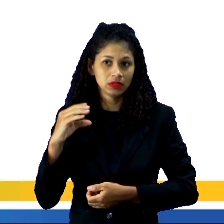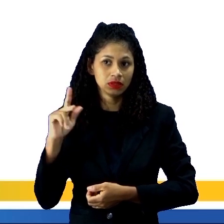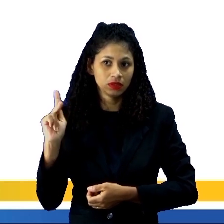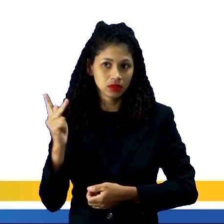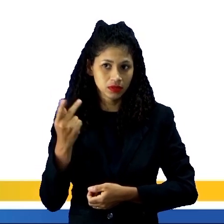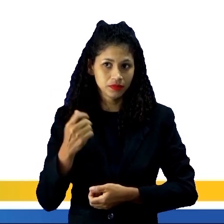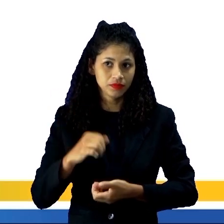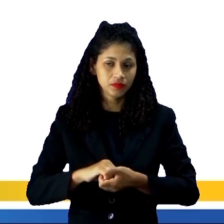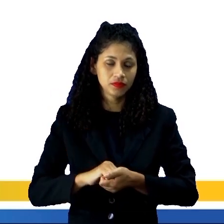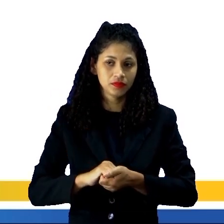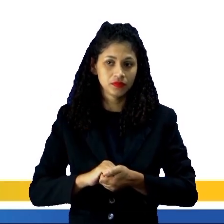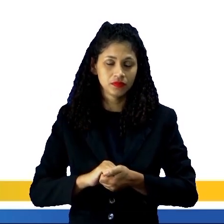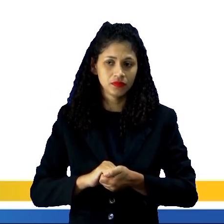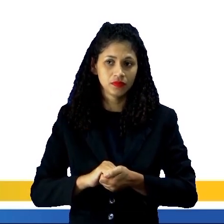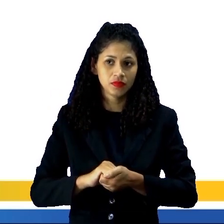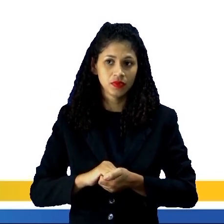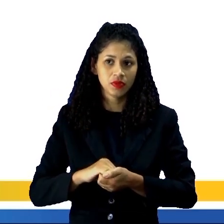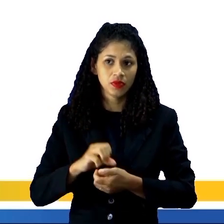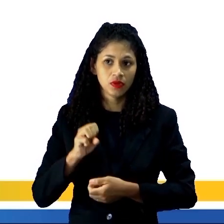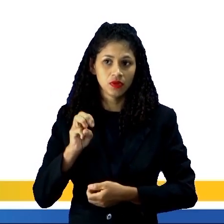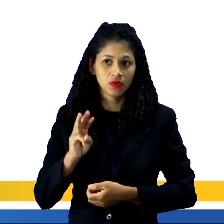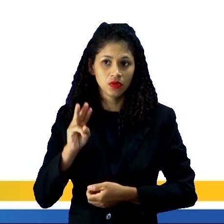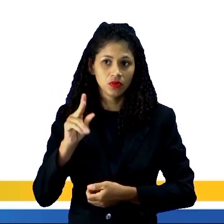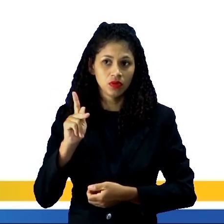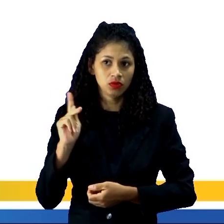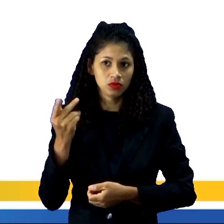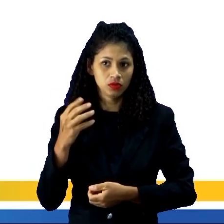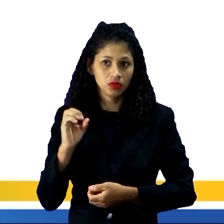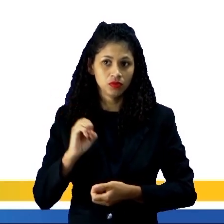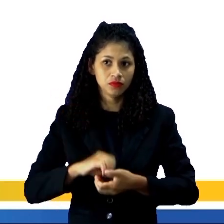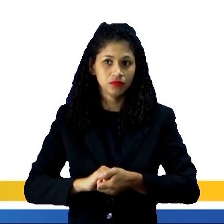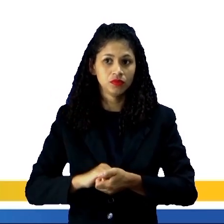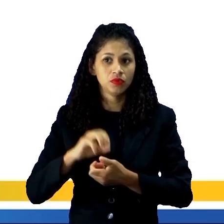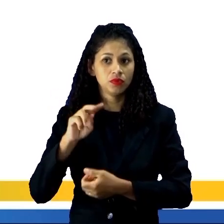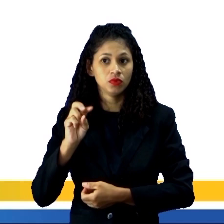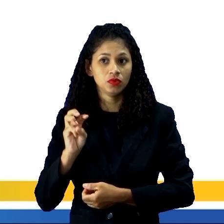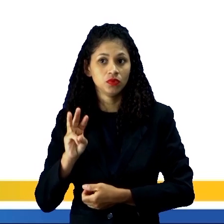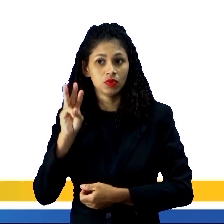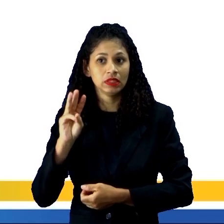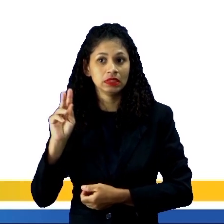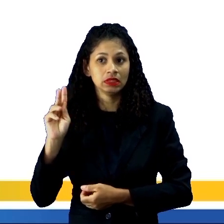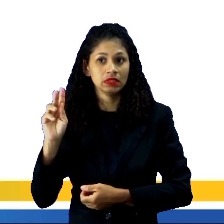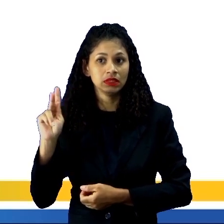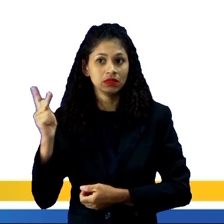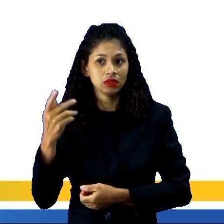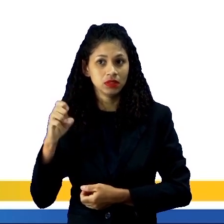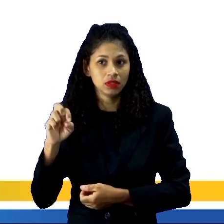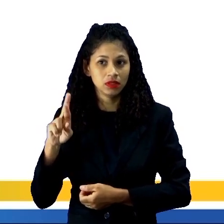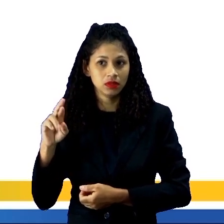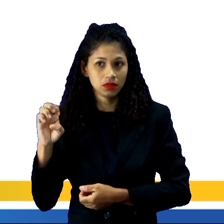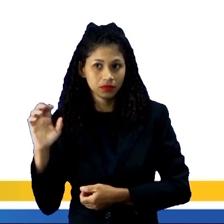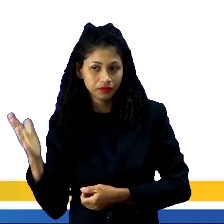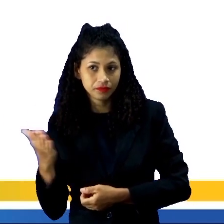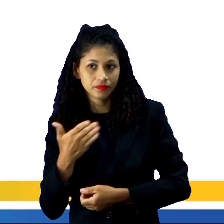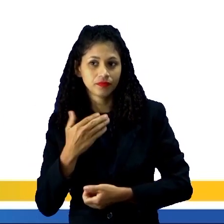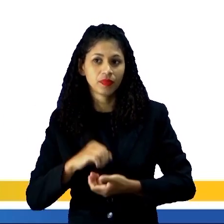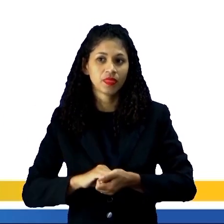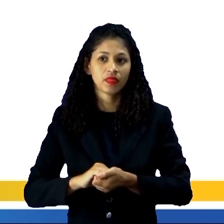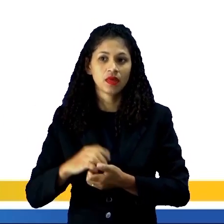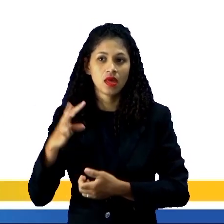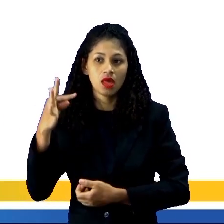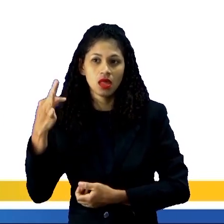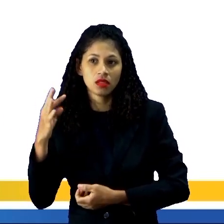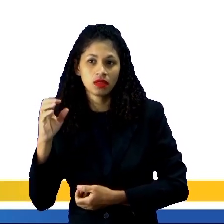que significa quem, where, que significa onde, o that, que significa